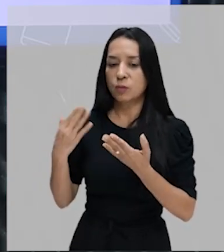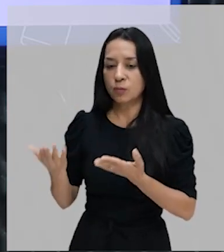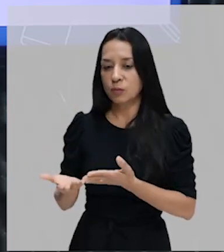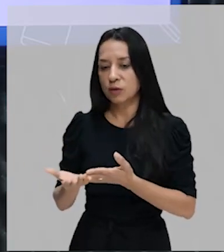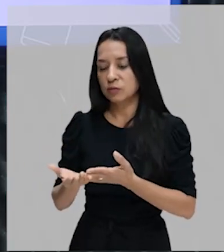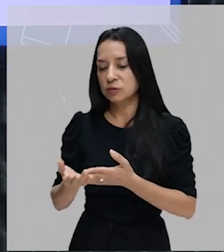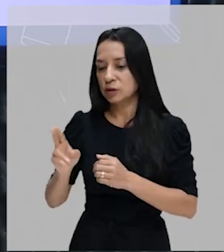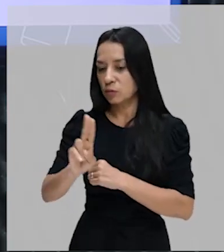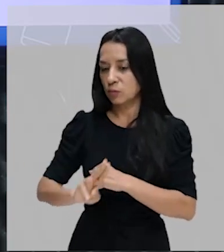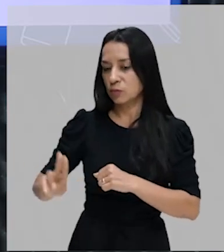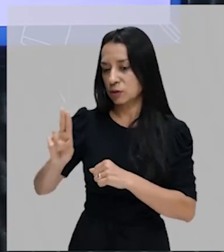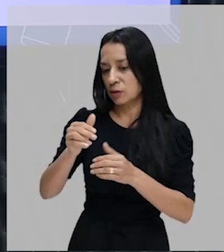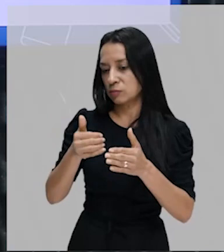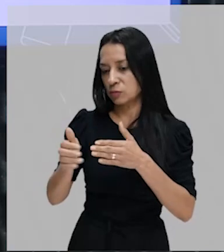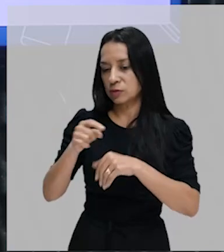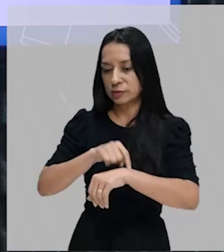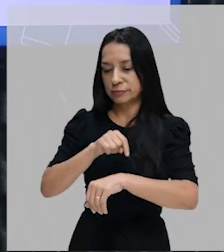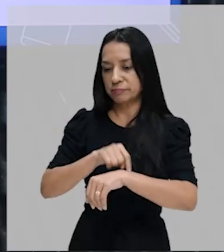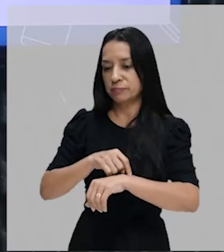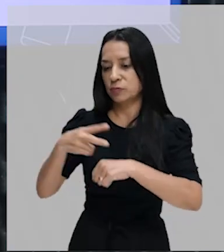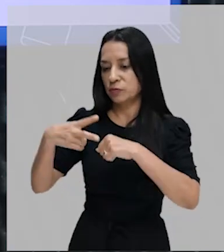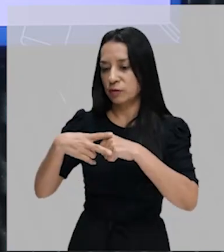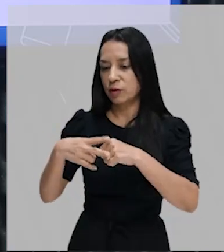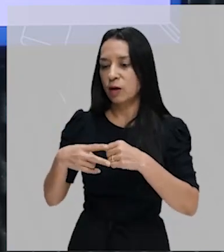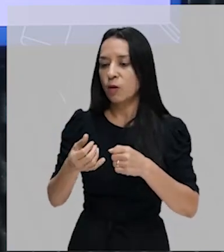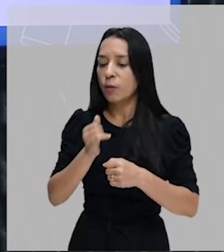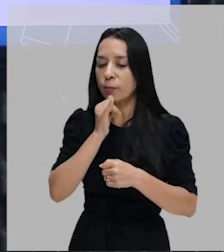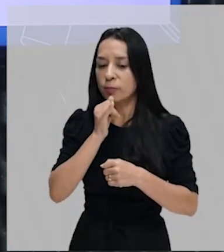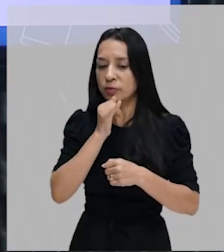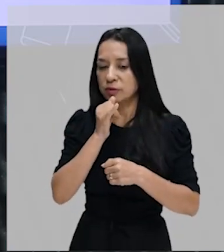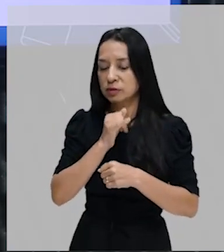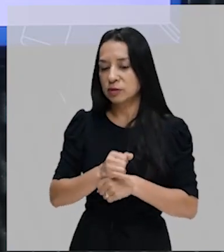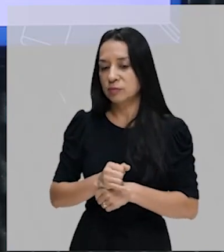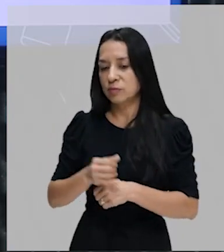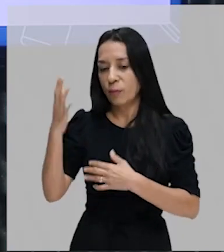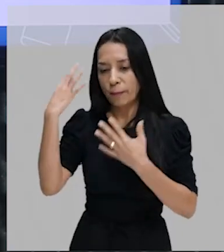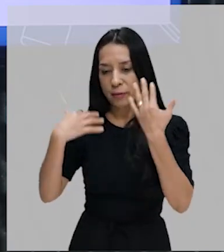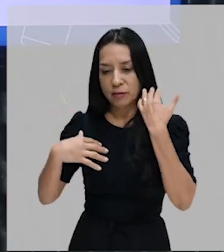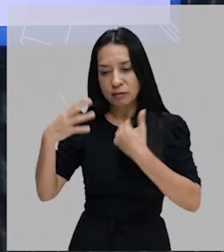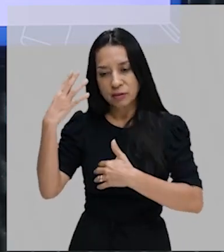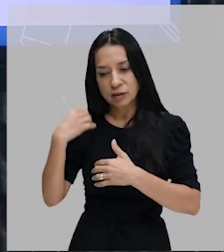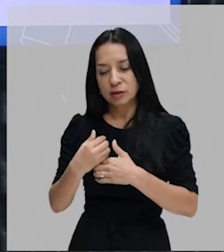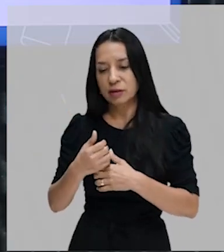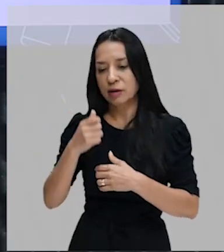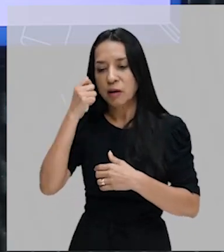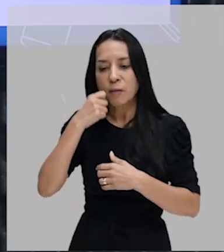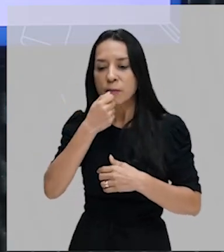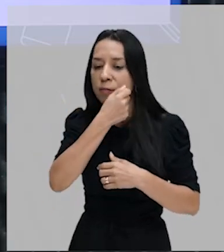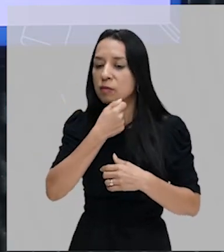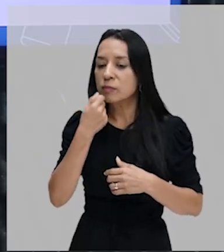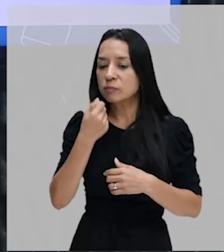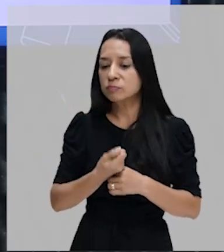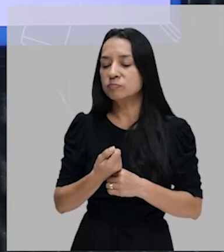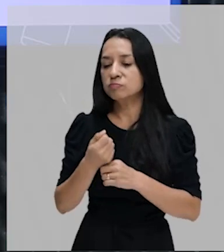são conjugados em qualquer tempo verbal, como, por exemplo, os verbos tomar banho, banhar-se,